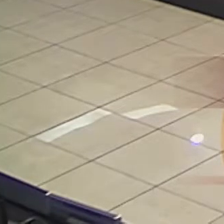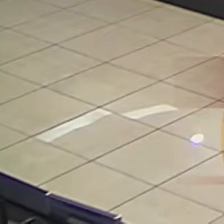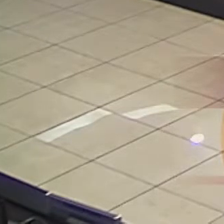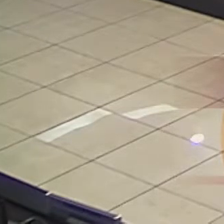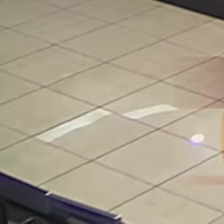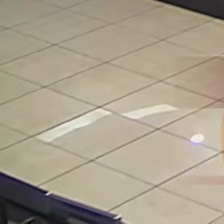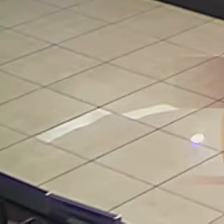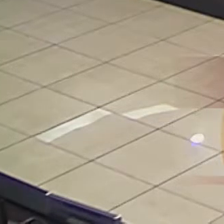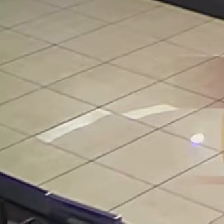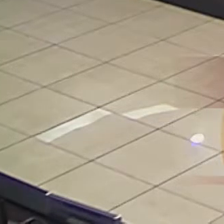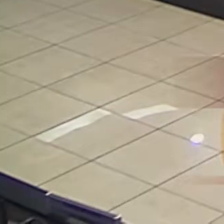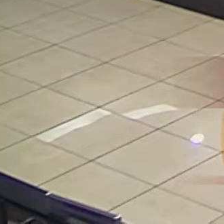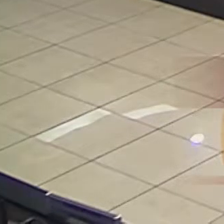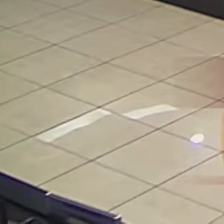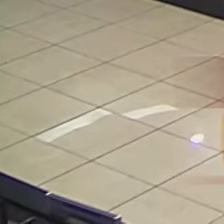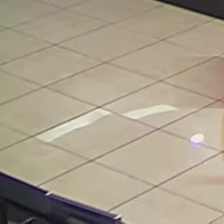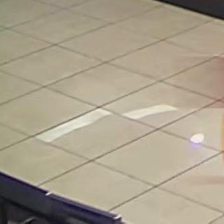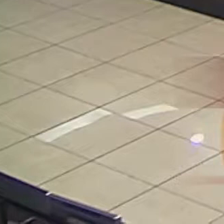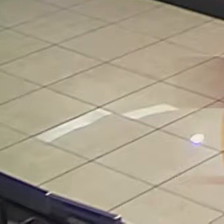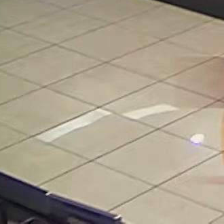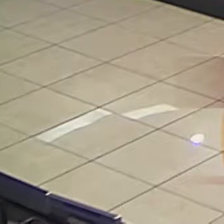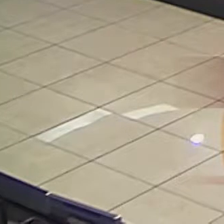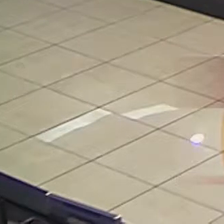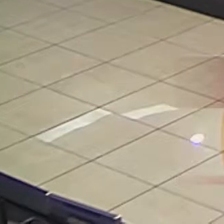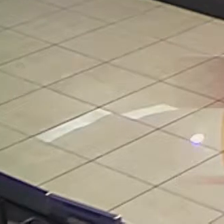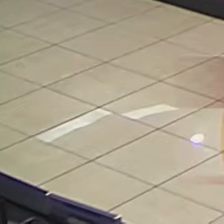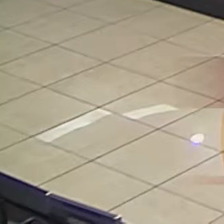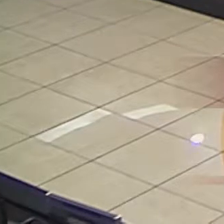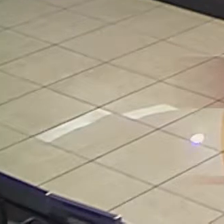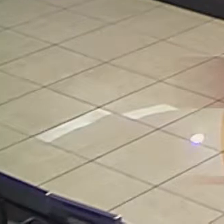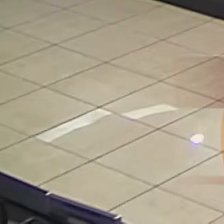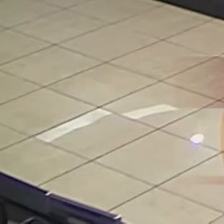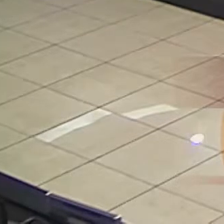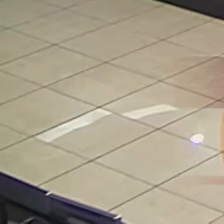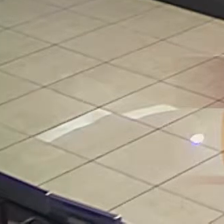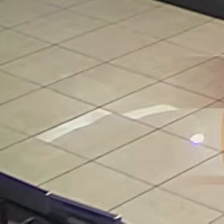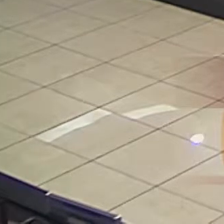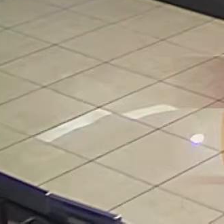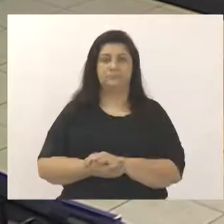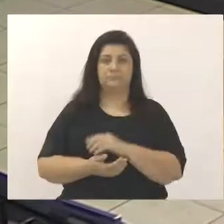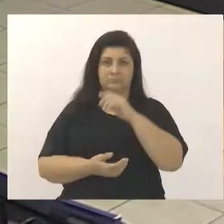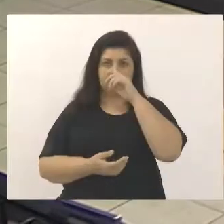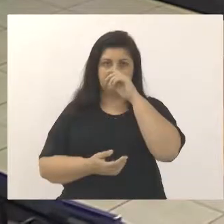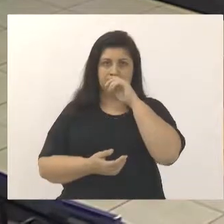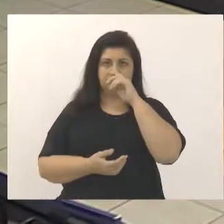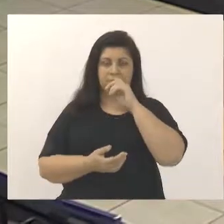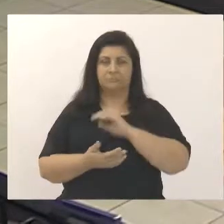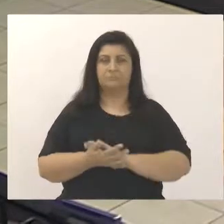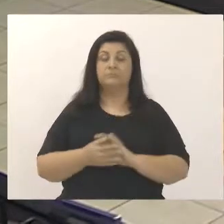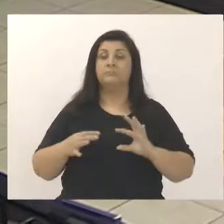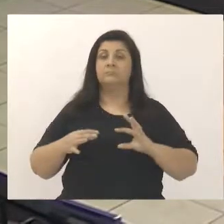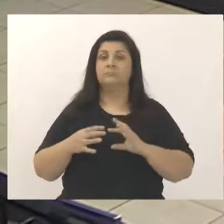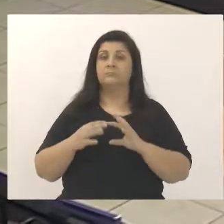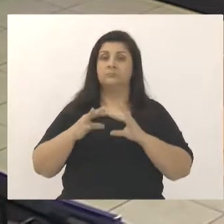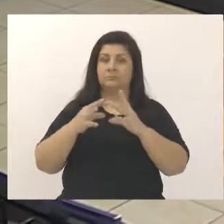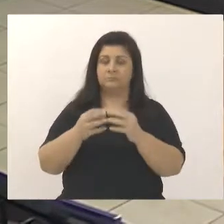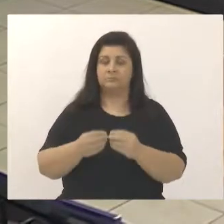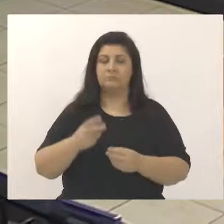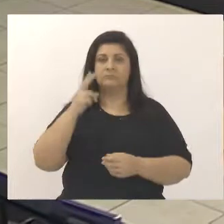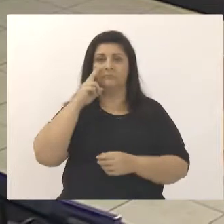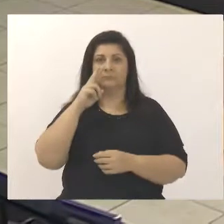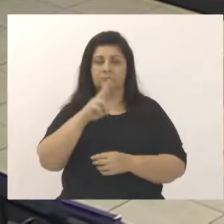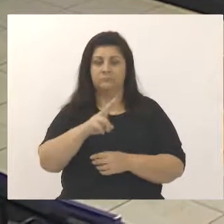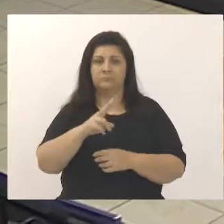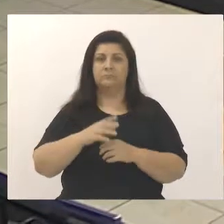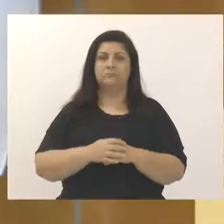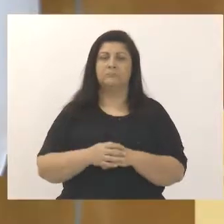Senhor presidente, senhoras e senhores vereadores, público presente que nos assiste agora através da galeria, o pessoal de casa aí que nos assiste